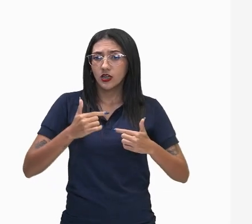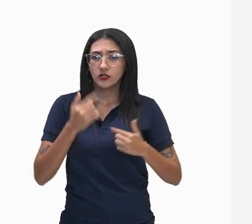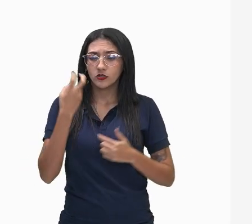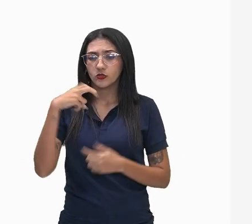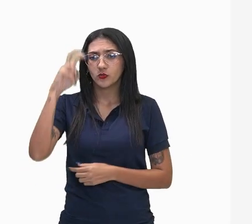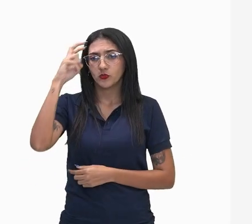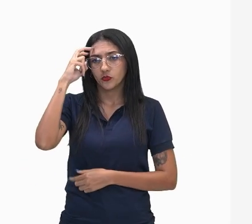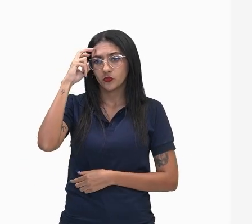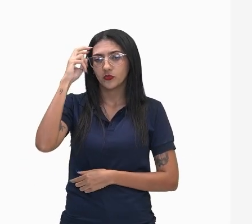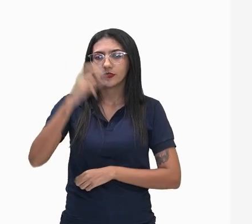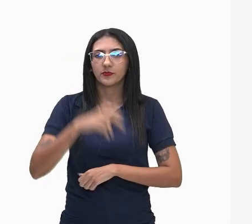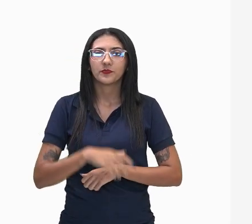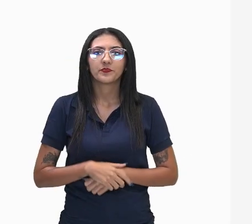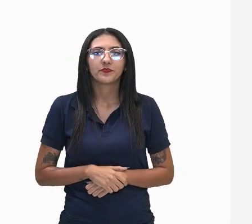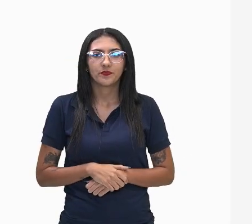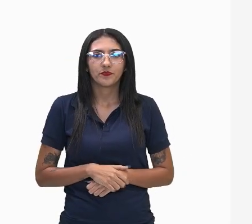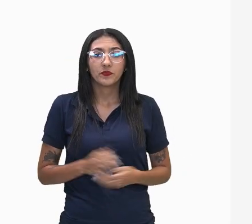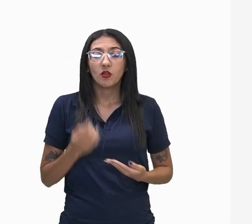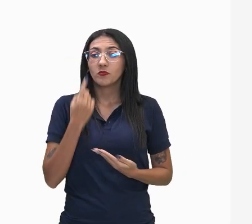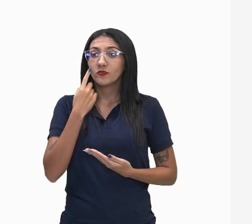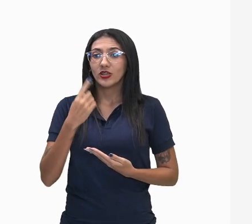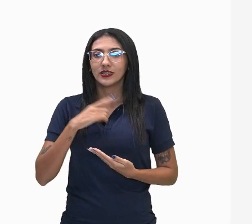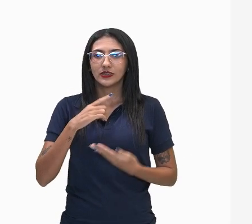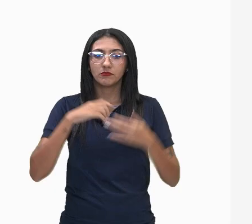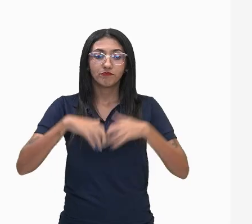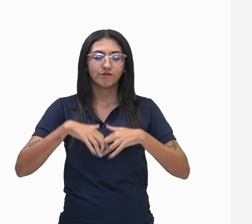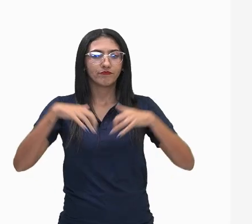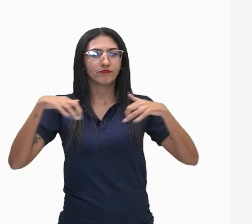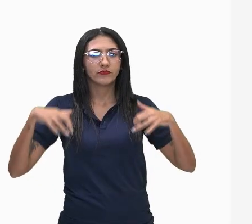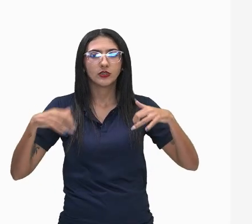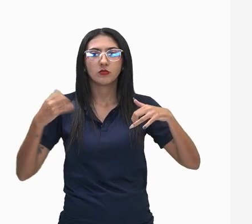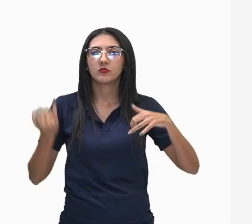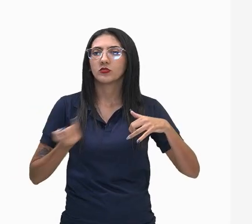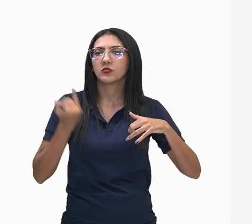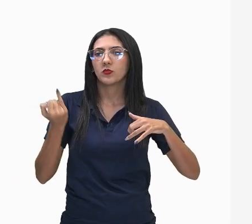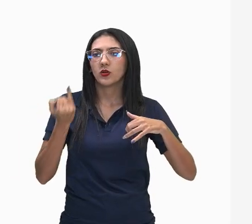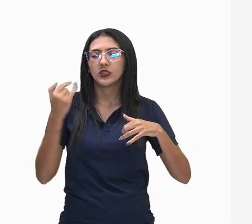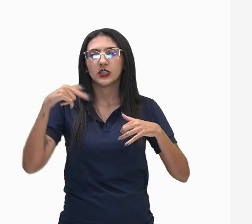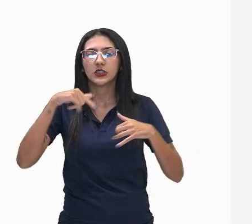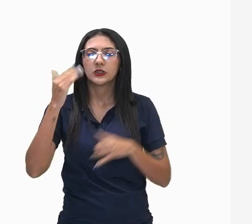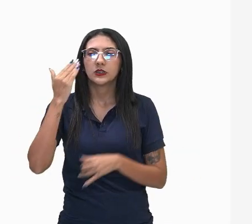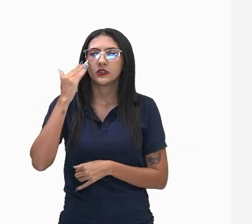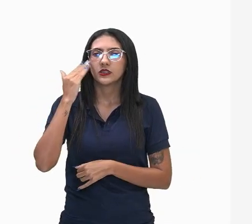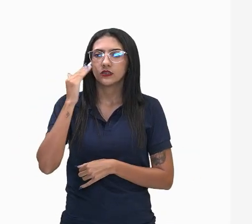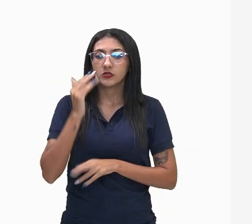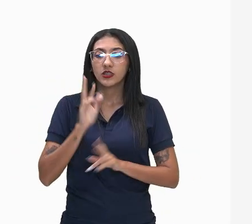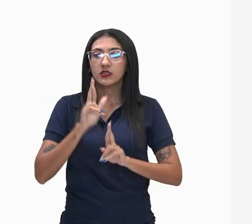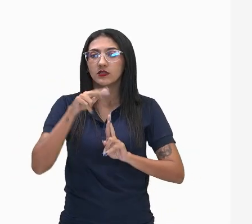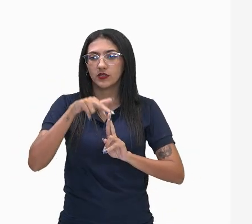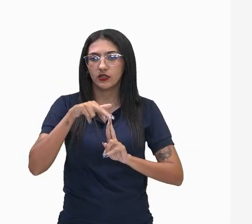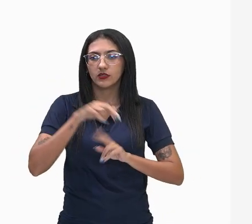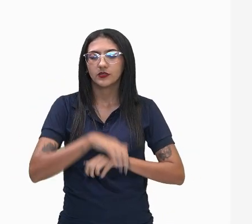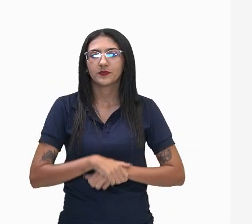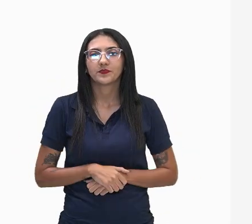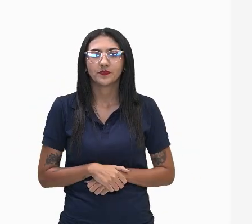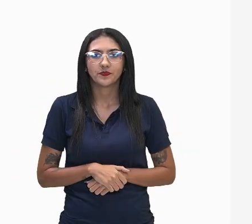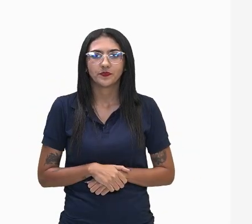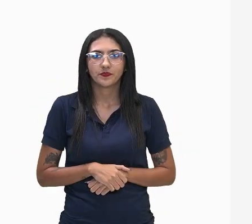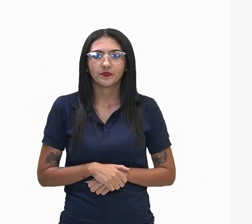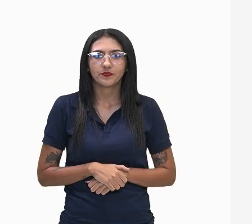nós temos uma divisão muito importante na compreensão das fontes materiais. Você